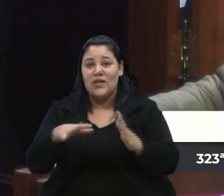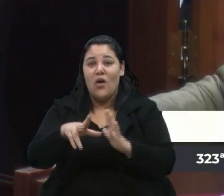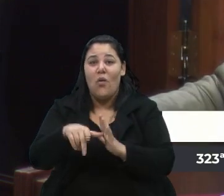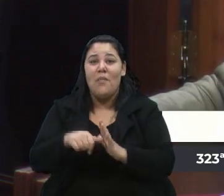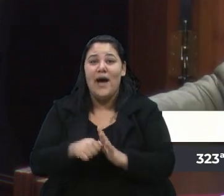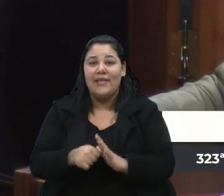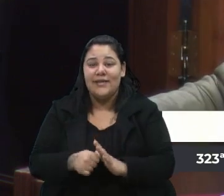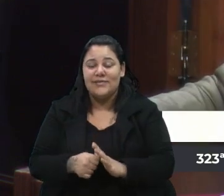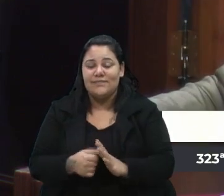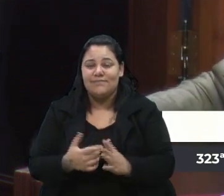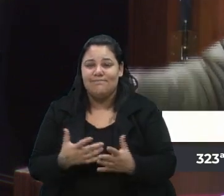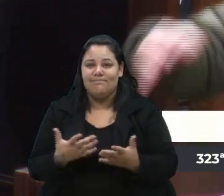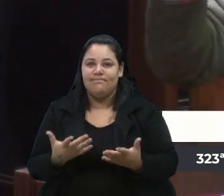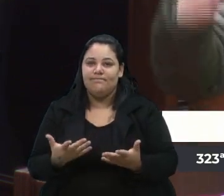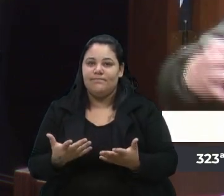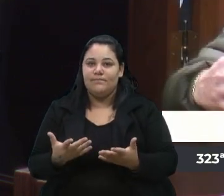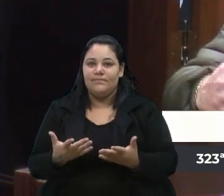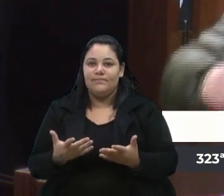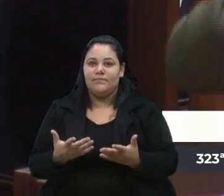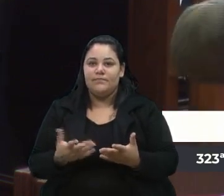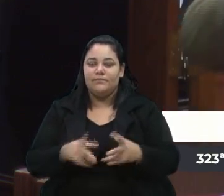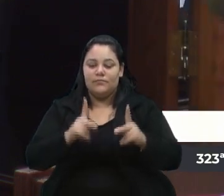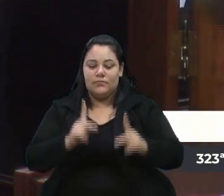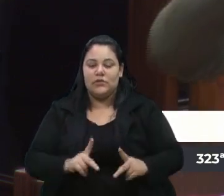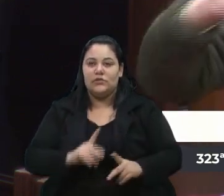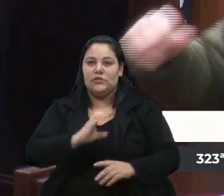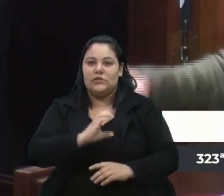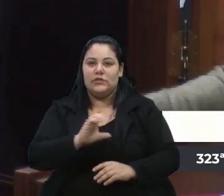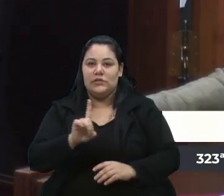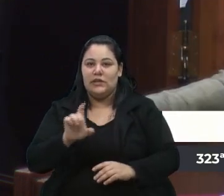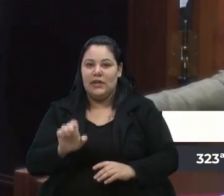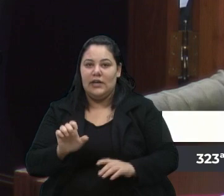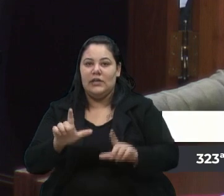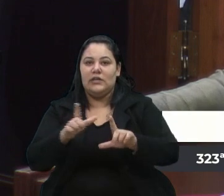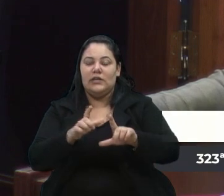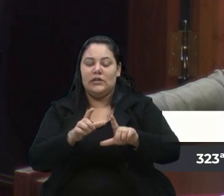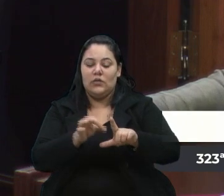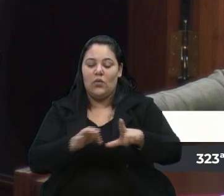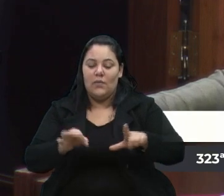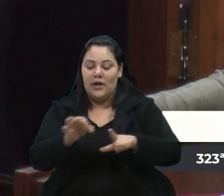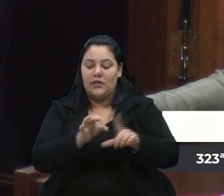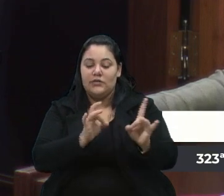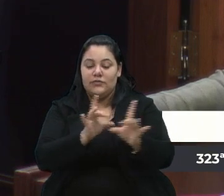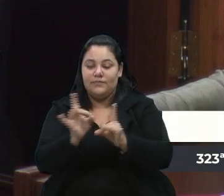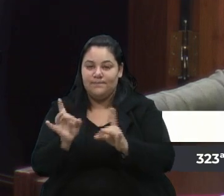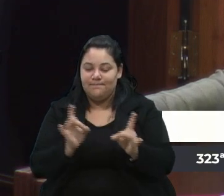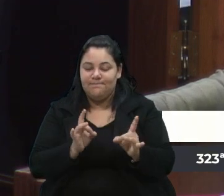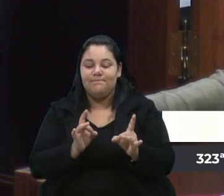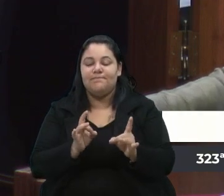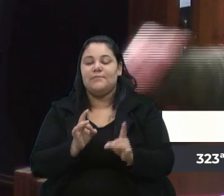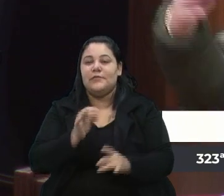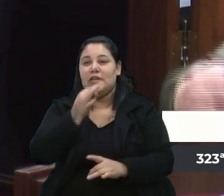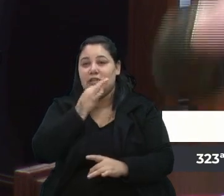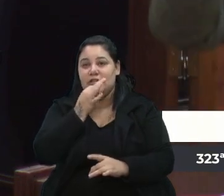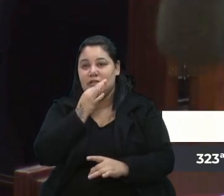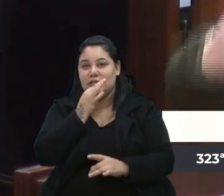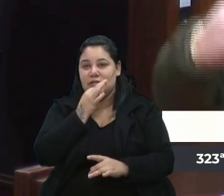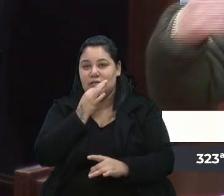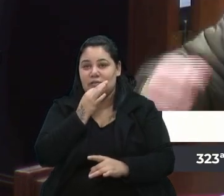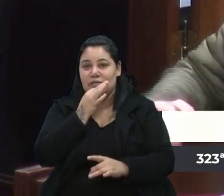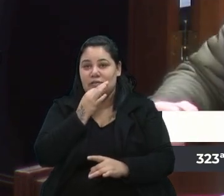importados pessoal do CDL para o pessoal do Comércio com a ciência principalmente da região central estão